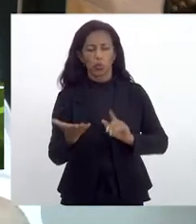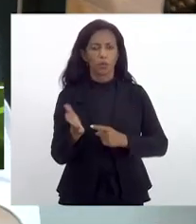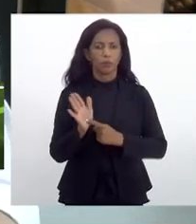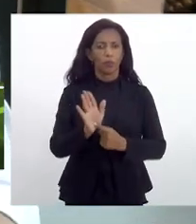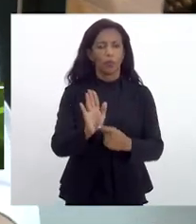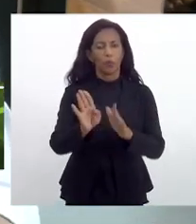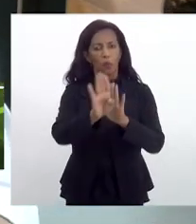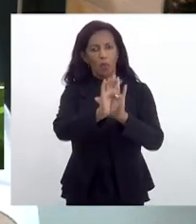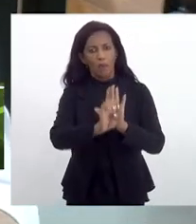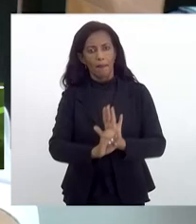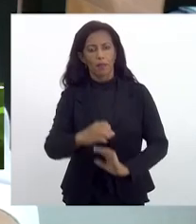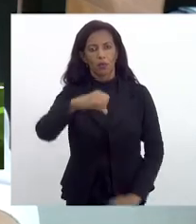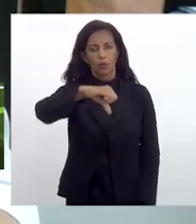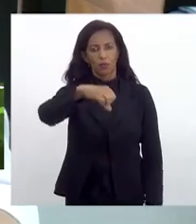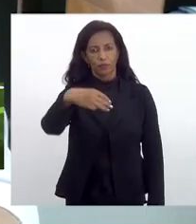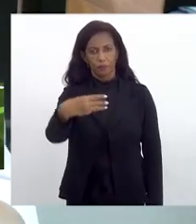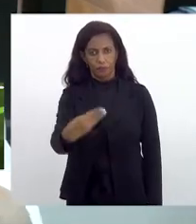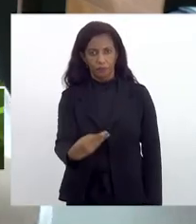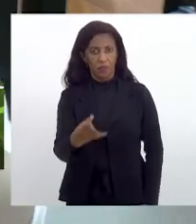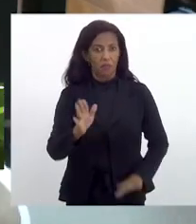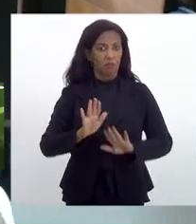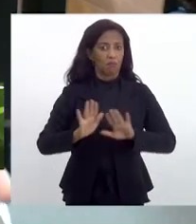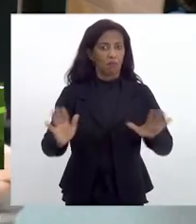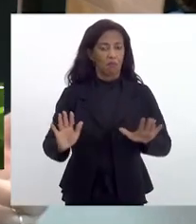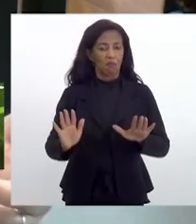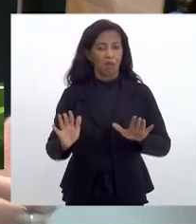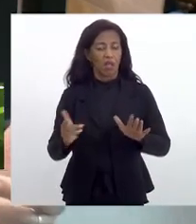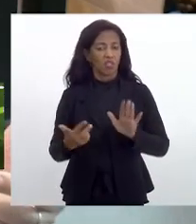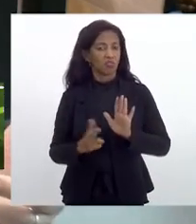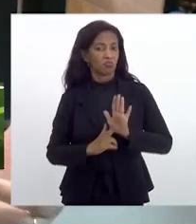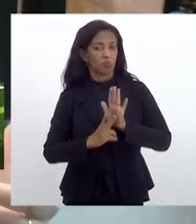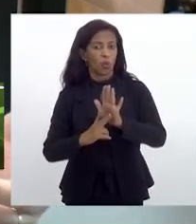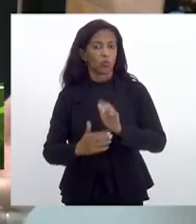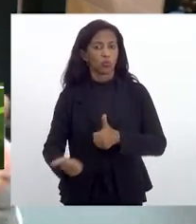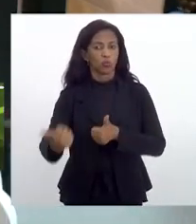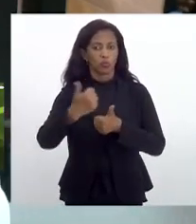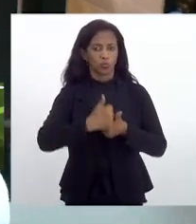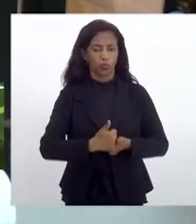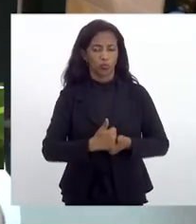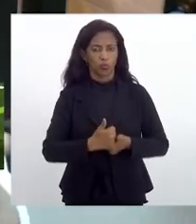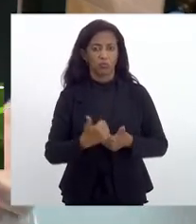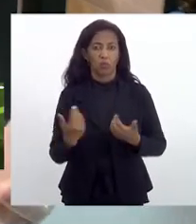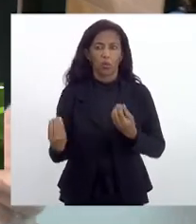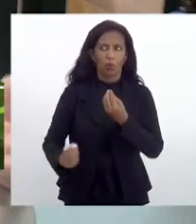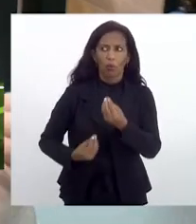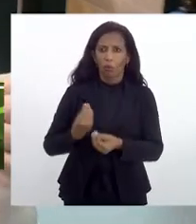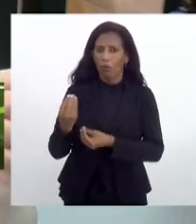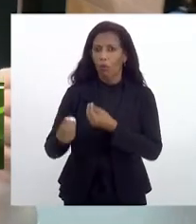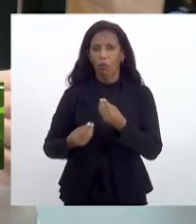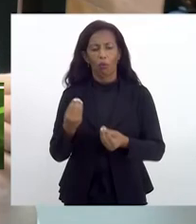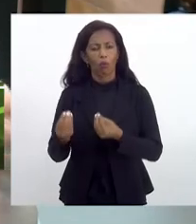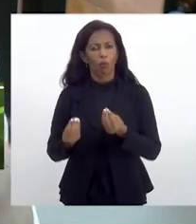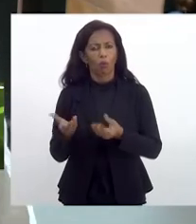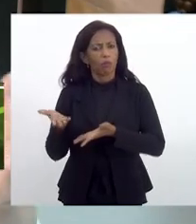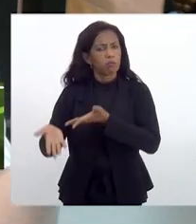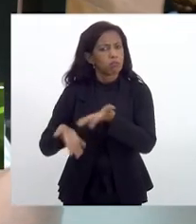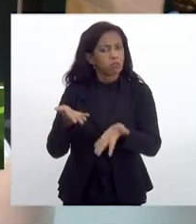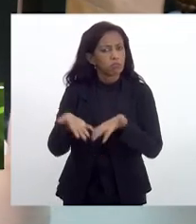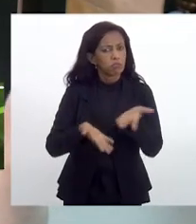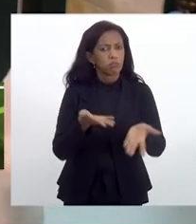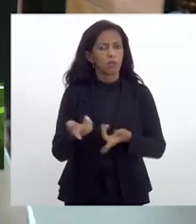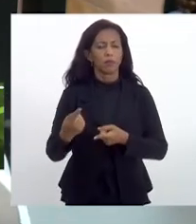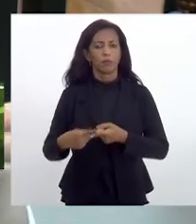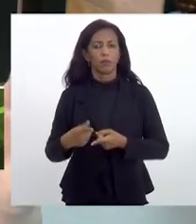tratando disso, que era a emenda 93, mas não foi contemplada no substitutivo. Então, quero saber como é que isso vai ser tratado, porque